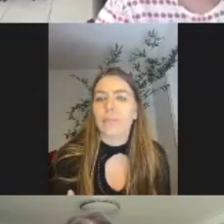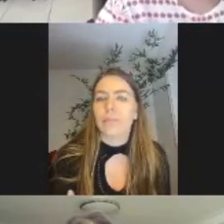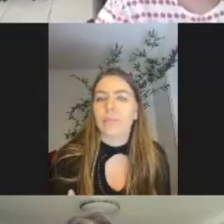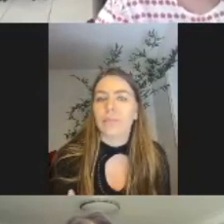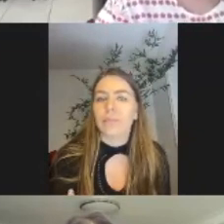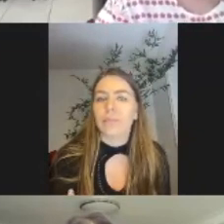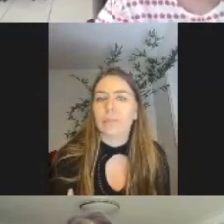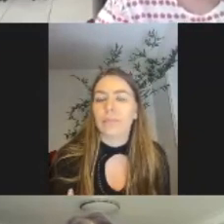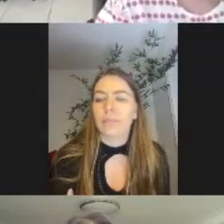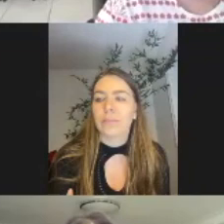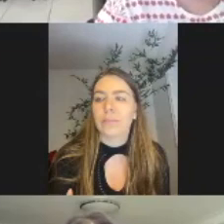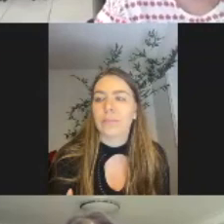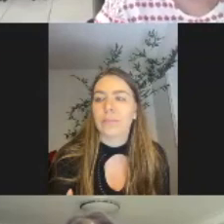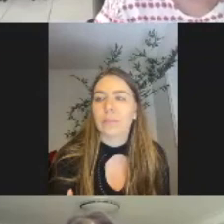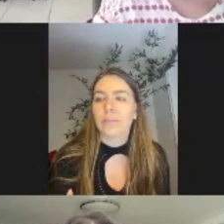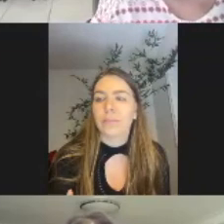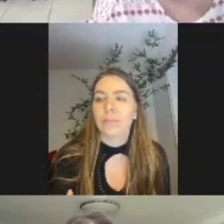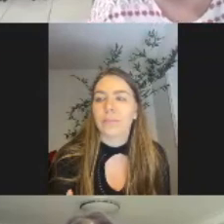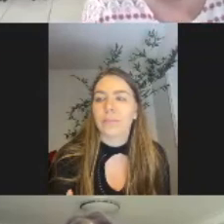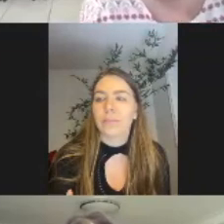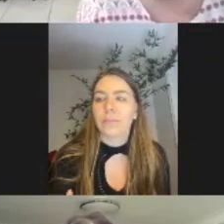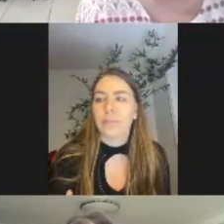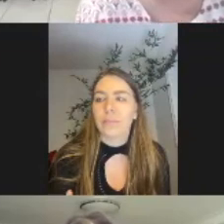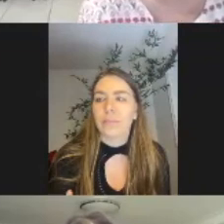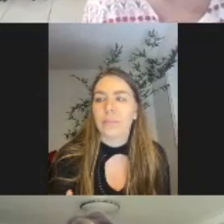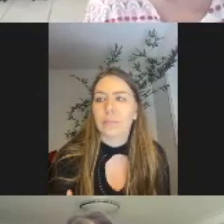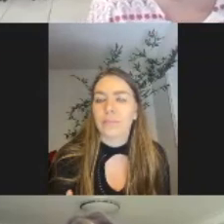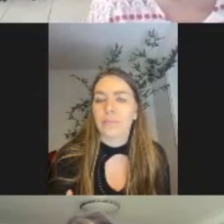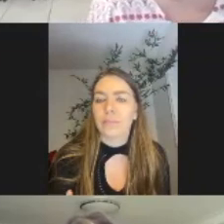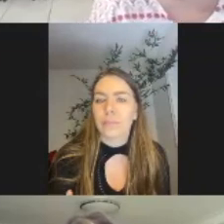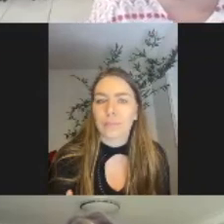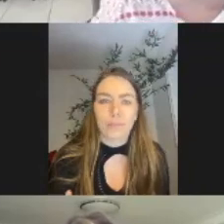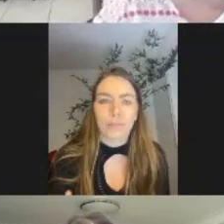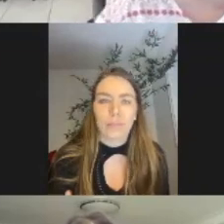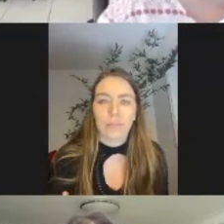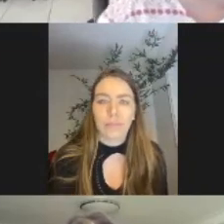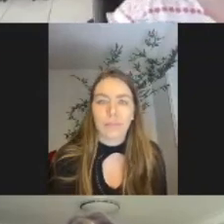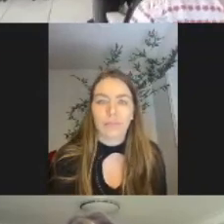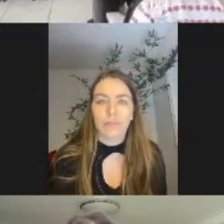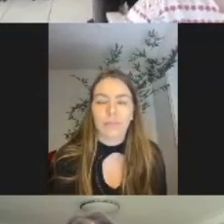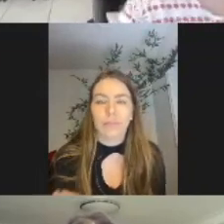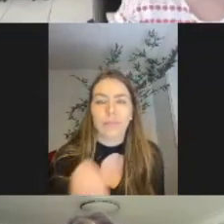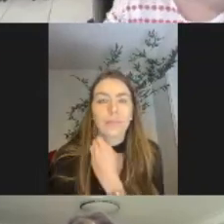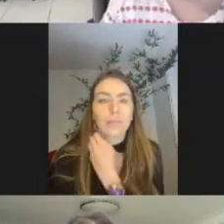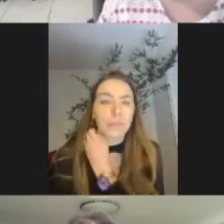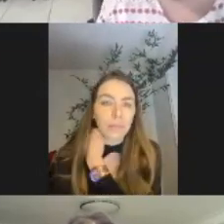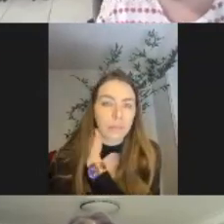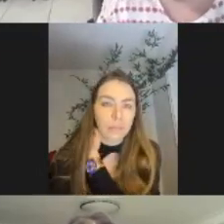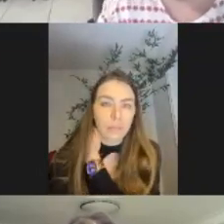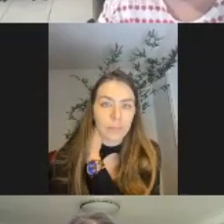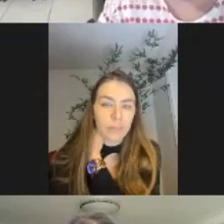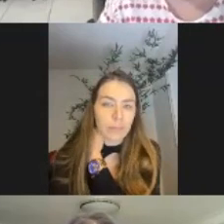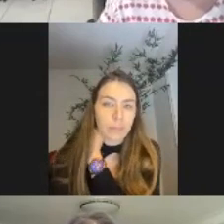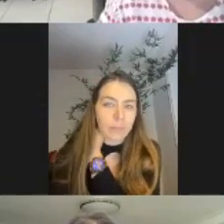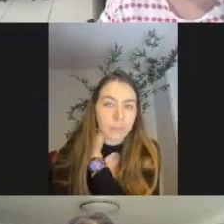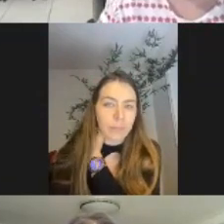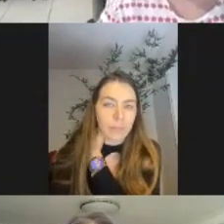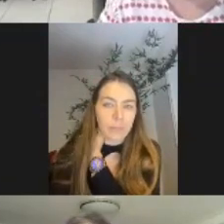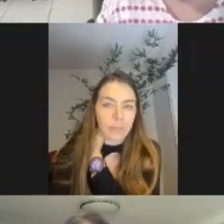frango desfiado. E aqui no processado, que seria o moído, um hambúrguer de frango ou almôndega de frango.